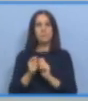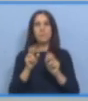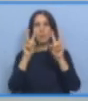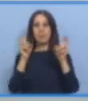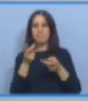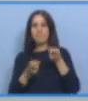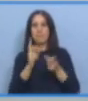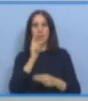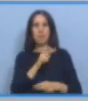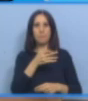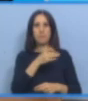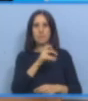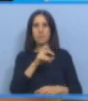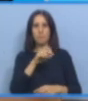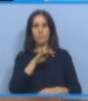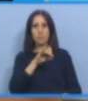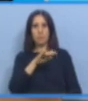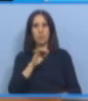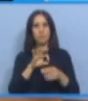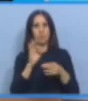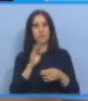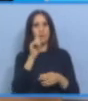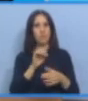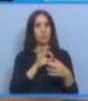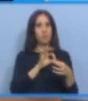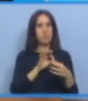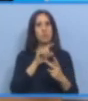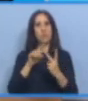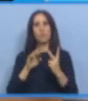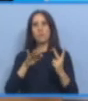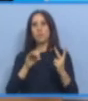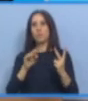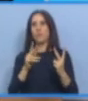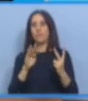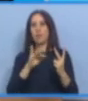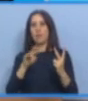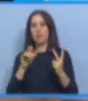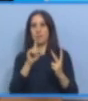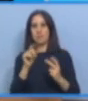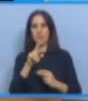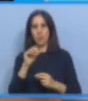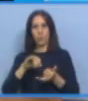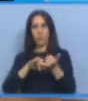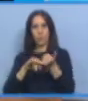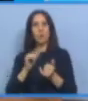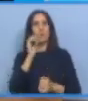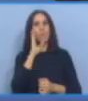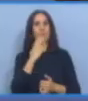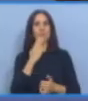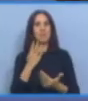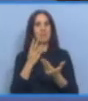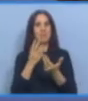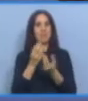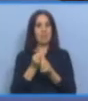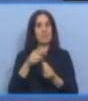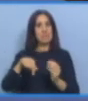analisar com Ana Patrícia Fonseca, da Fundação Fé e Cooperação, e com Francisco Ferreira, da Zero. Boa tarde, obrigado por estarem